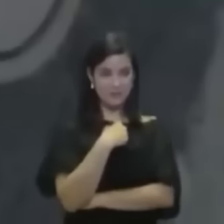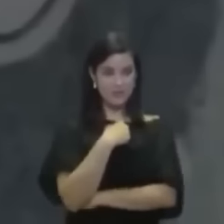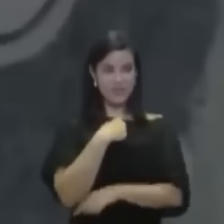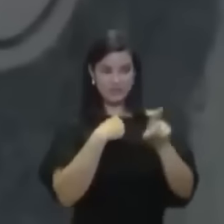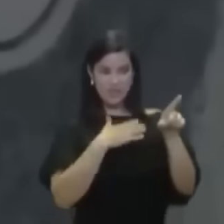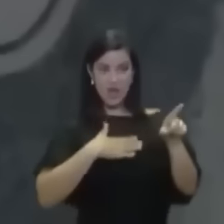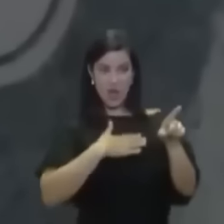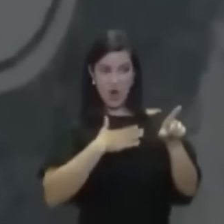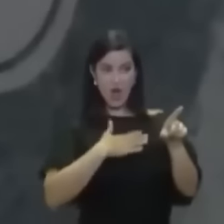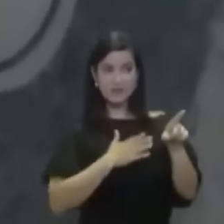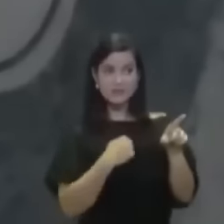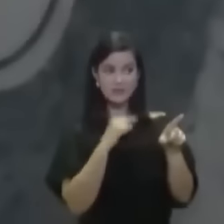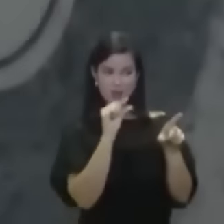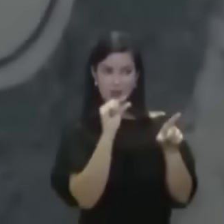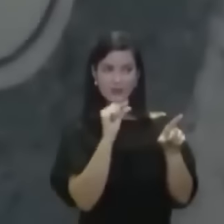gostas de mim?